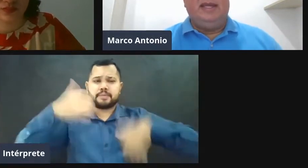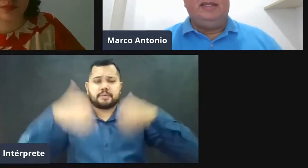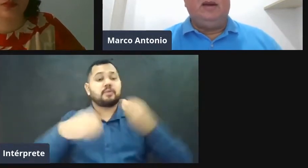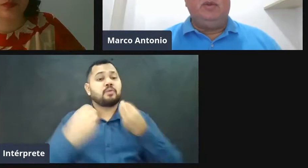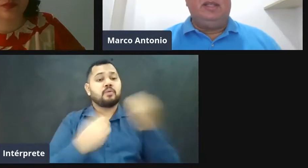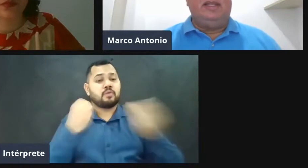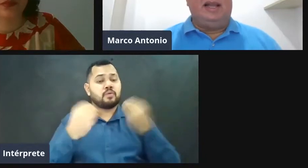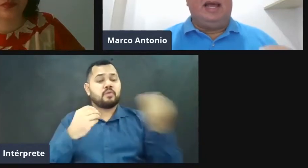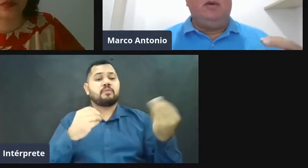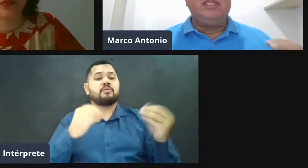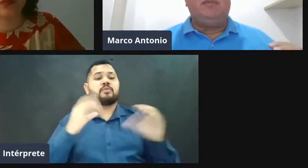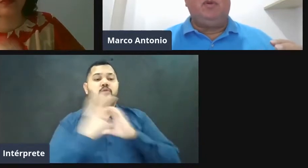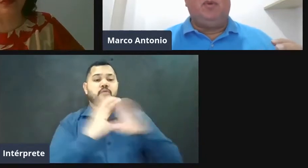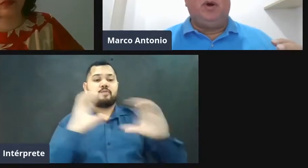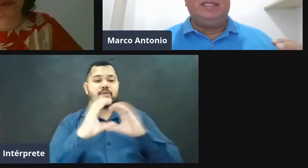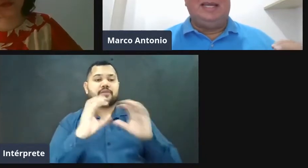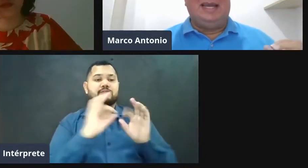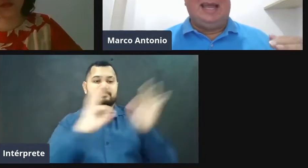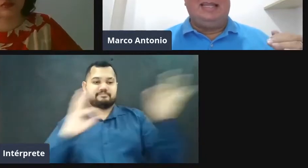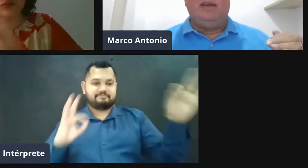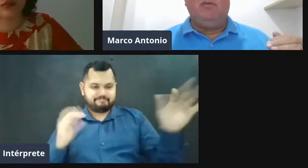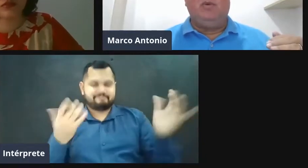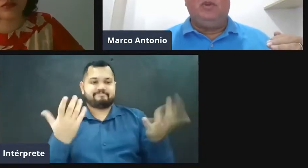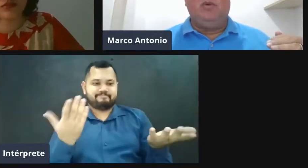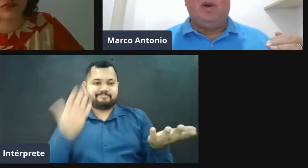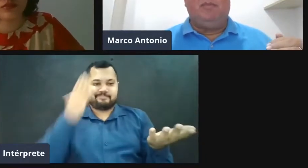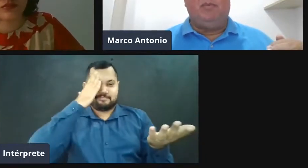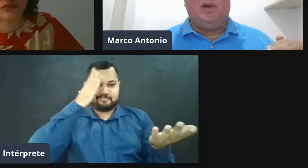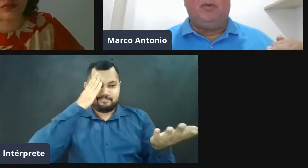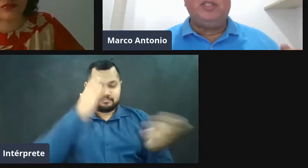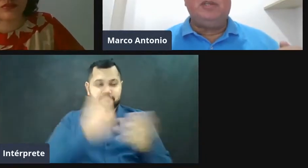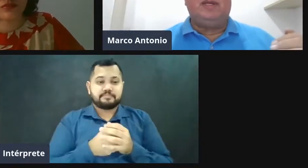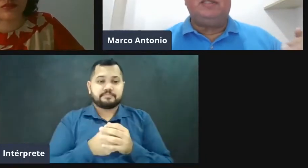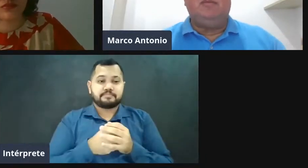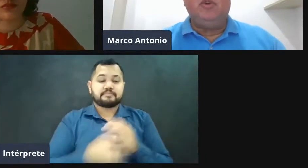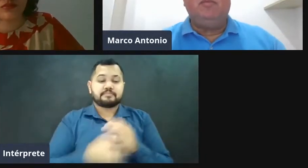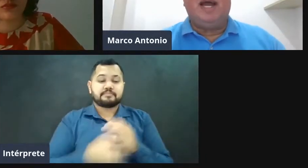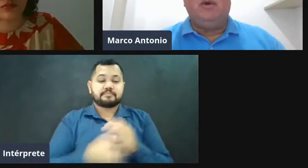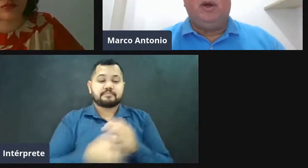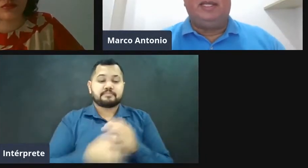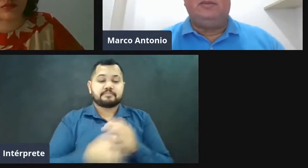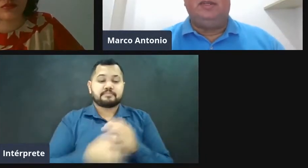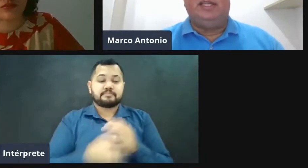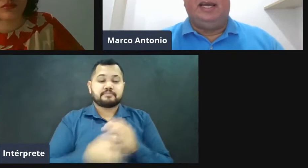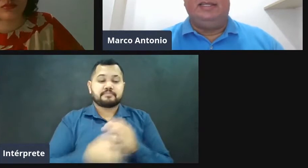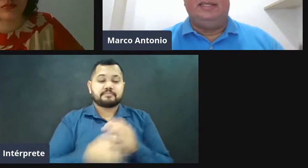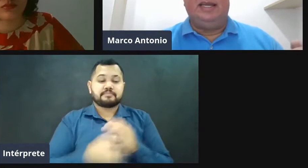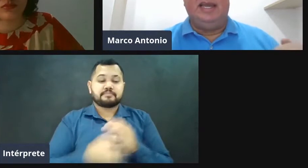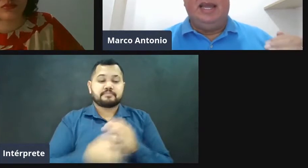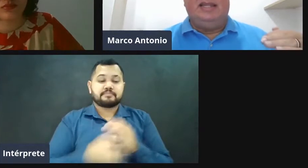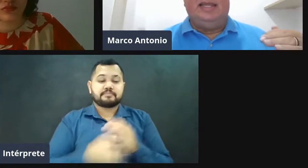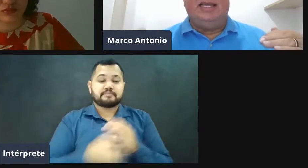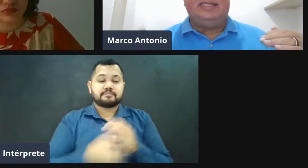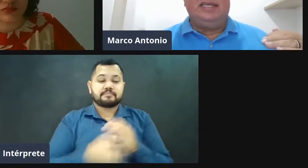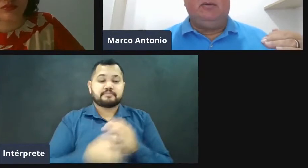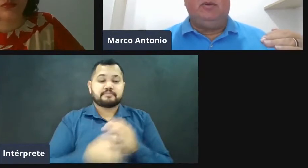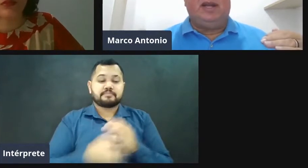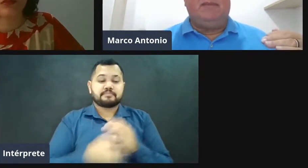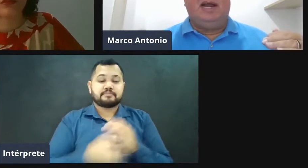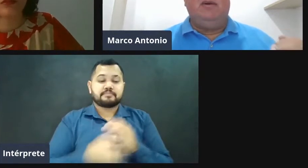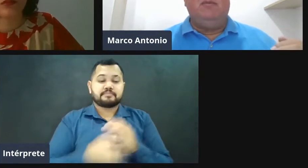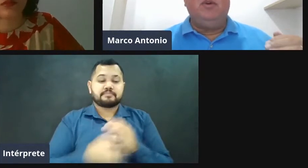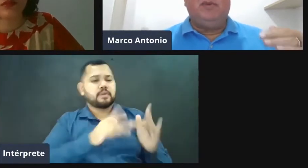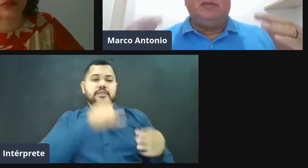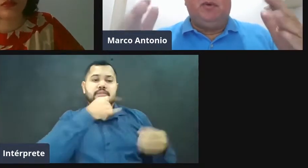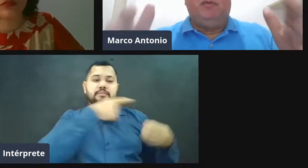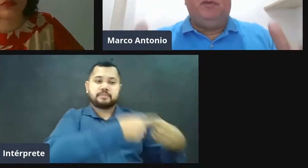comunicação. Então, a nossa proposta é ter uma aproximação muito maior dessas unidades, né? Ter assim